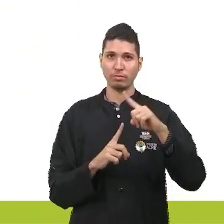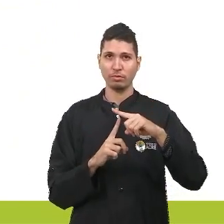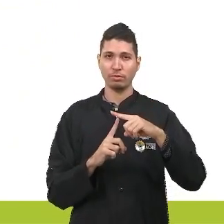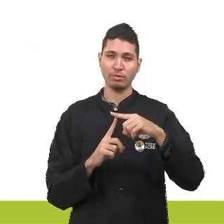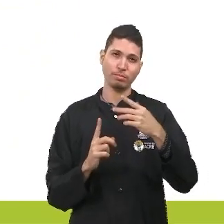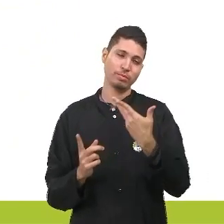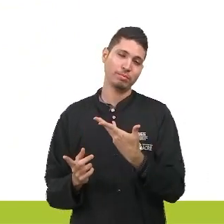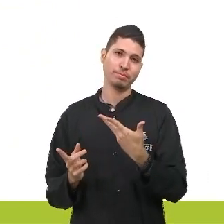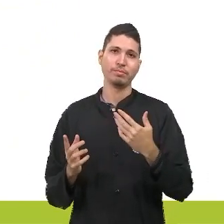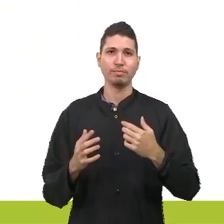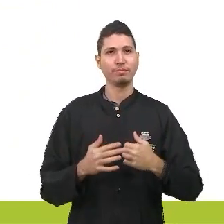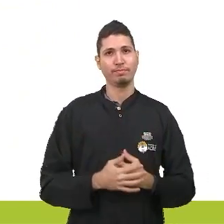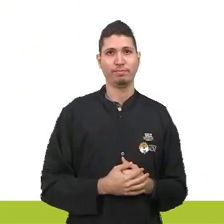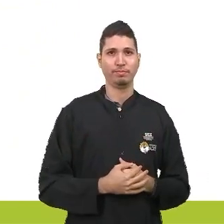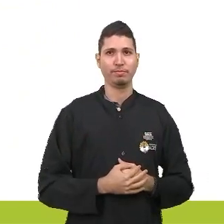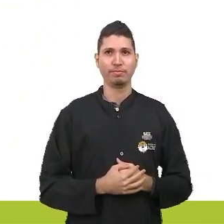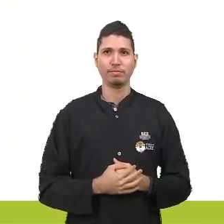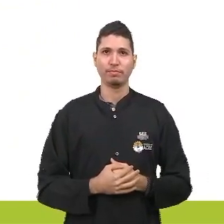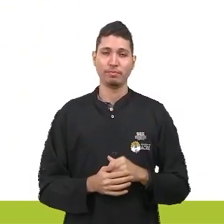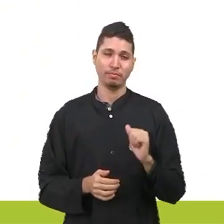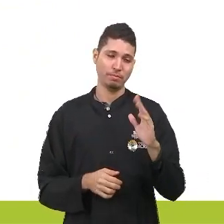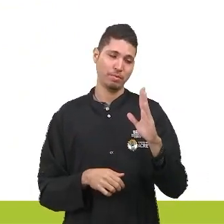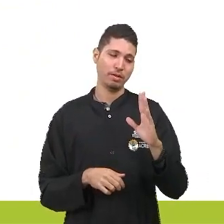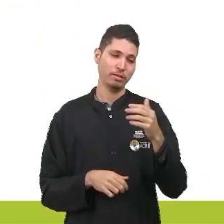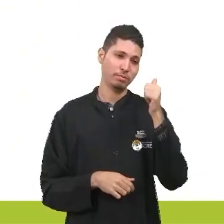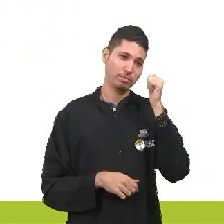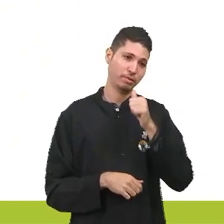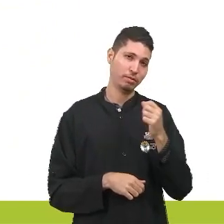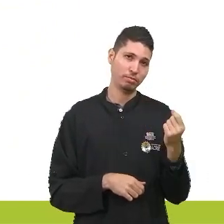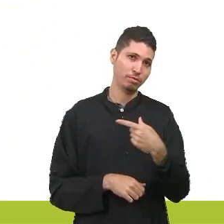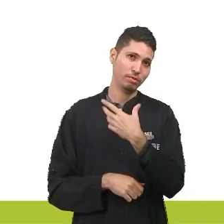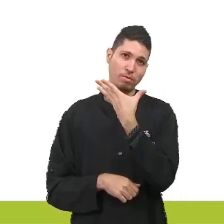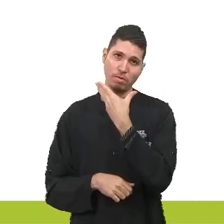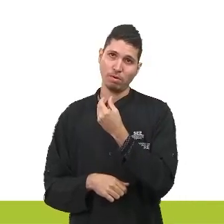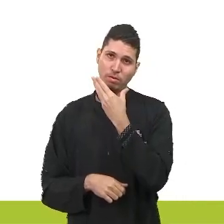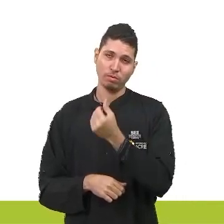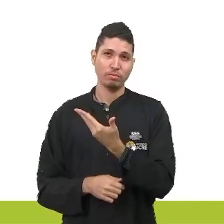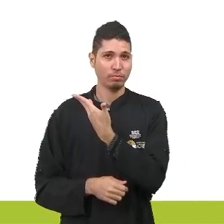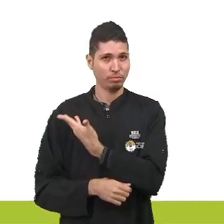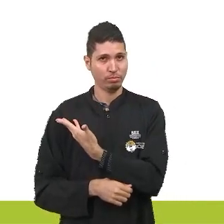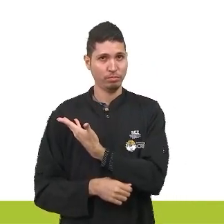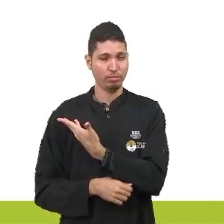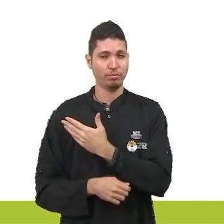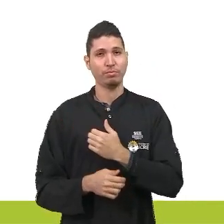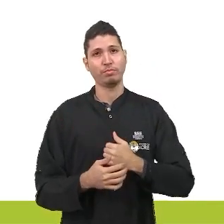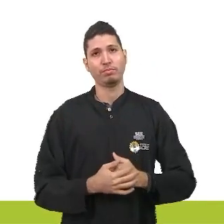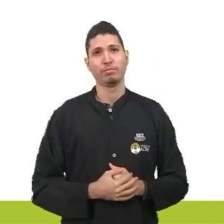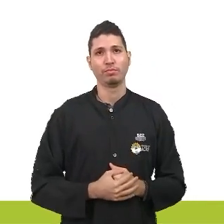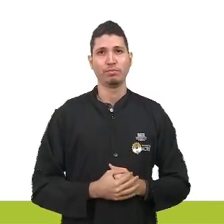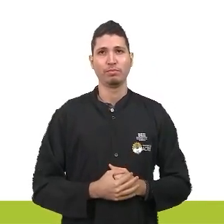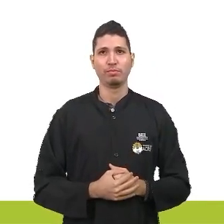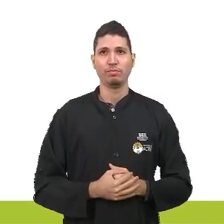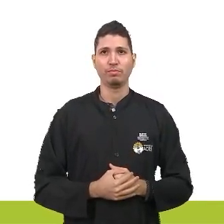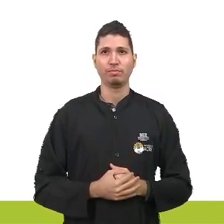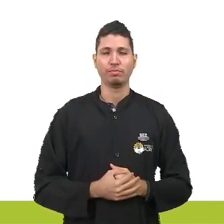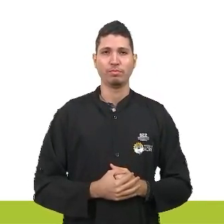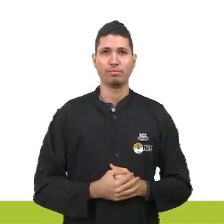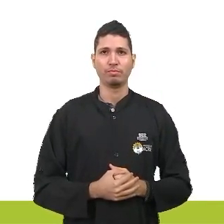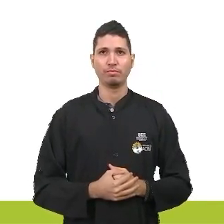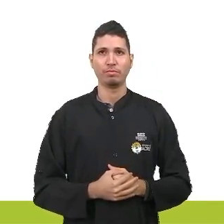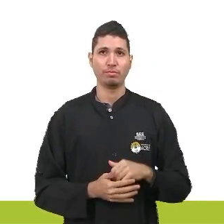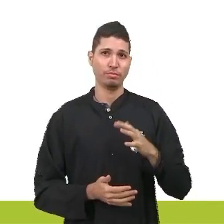ali mais mulheres do que homens, 51,8% aproximadamente de mulheres e